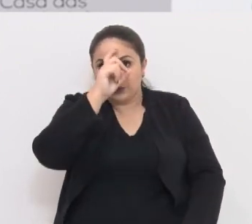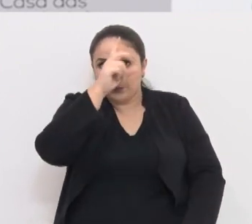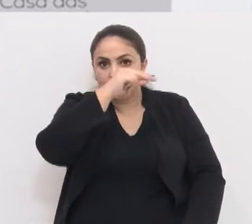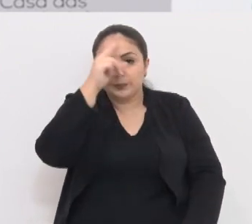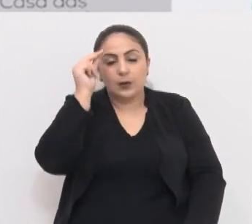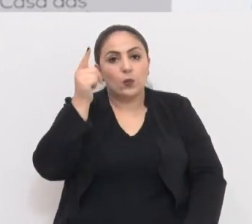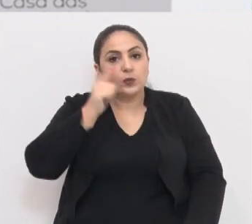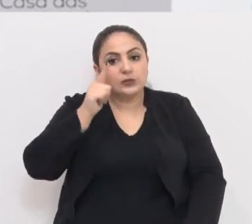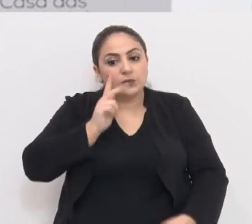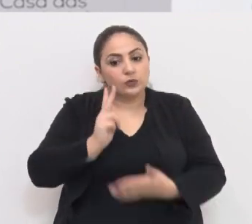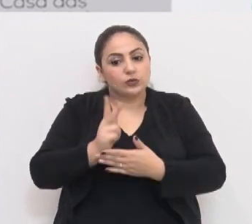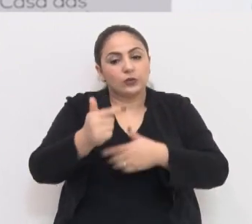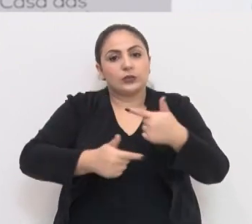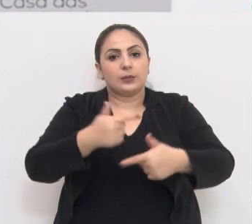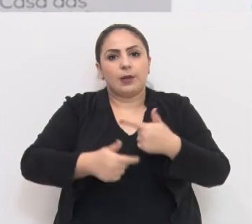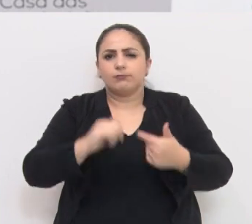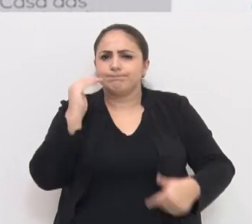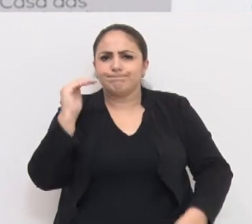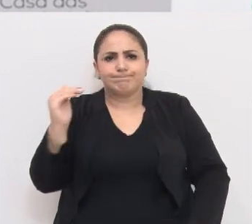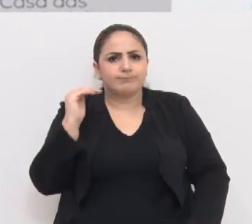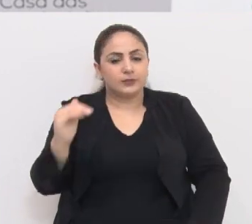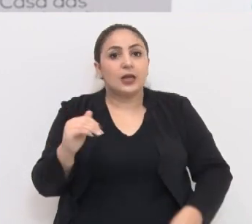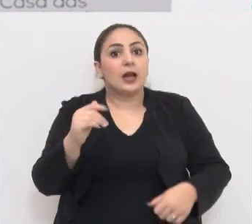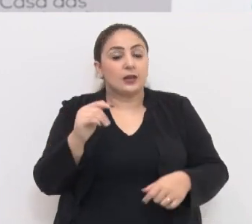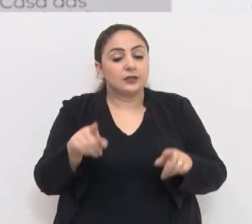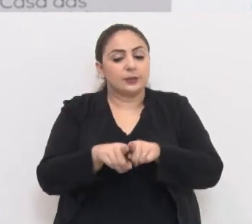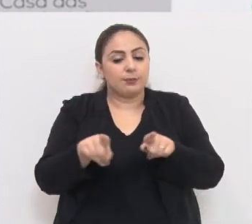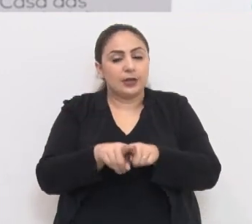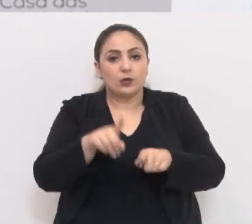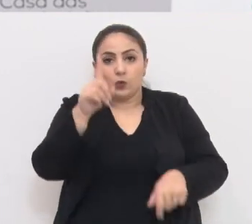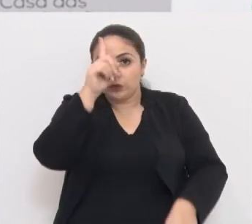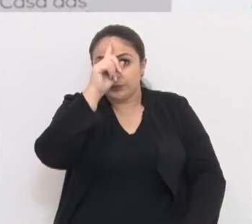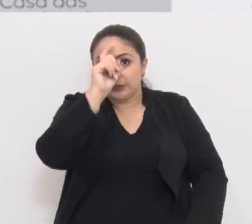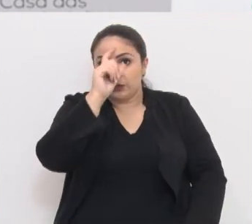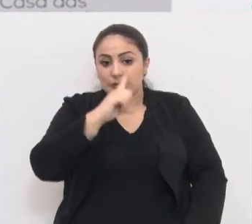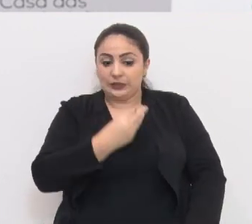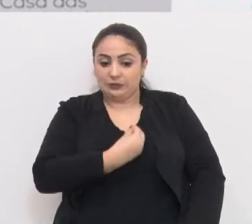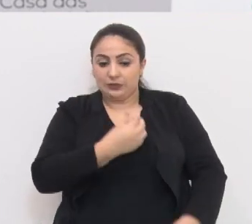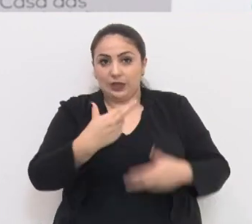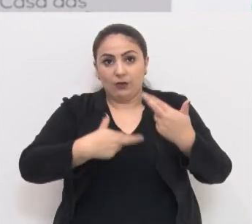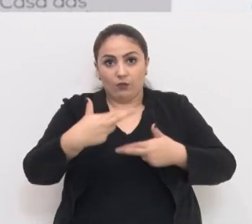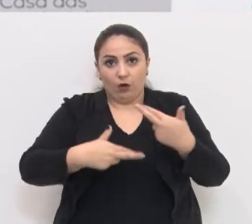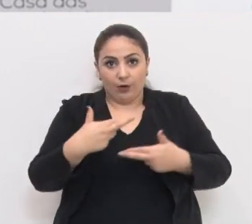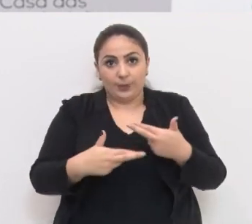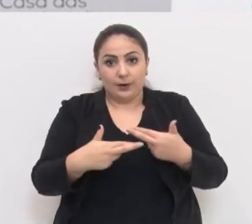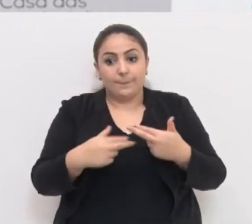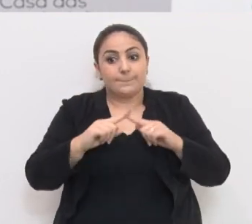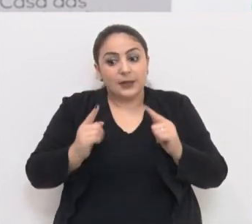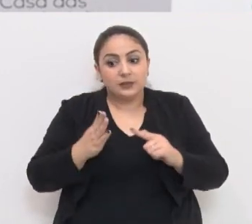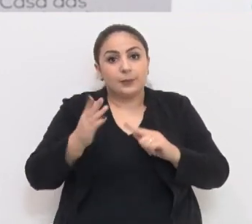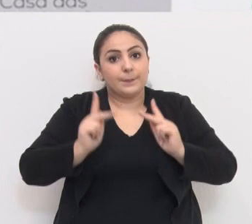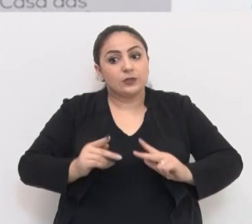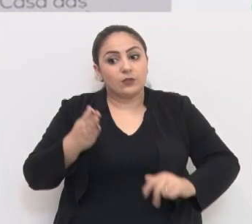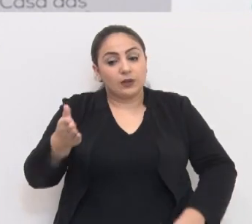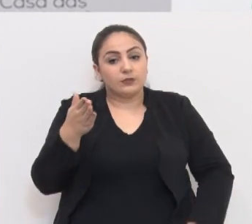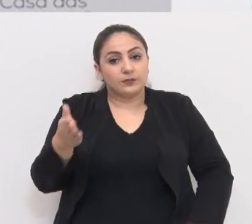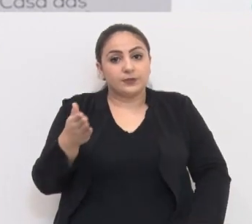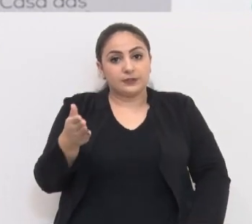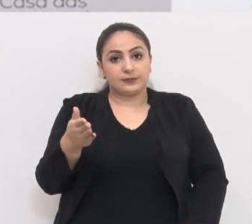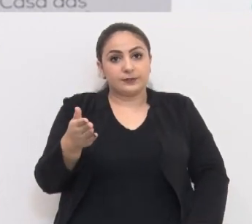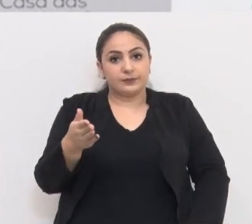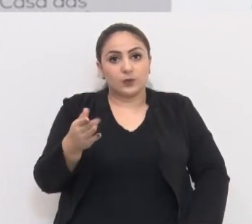Municipal possa tocar o serviço lá com tranquilidade. Apesar do hospital estar em obras, a procura pelo Hospital